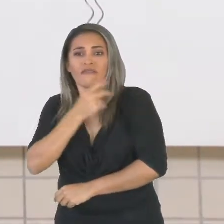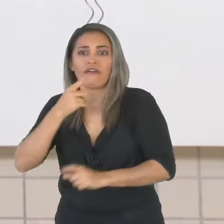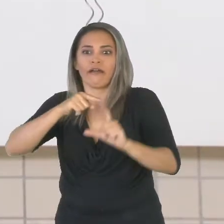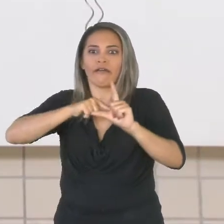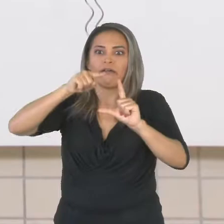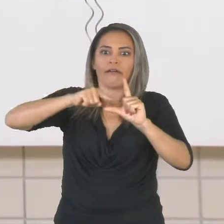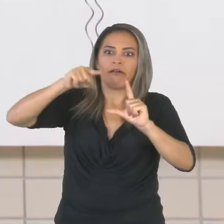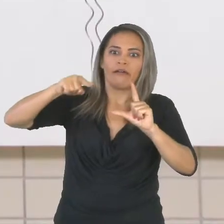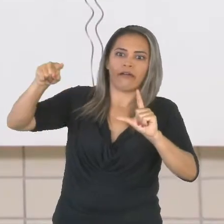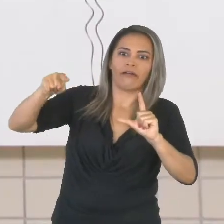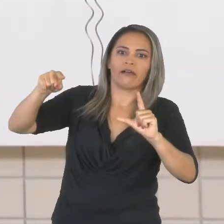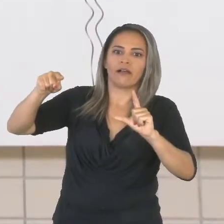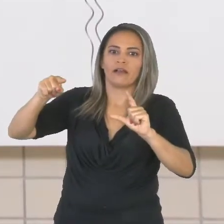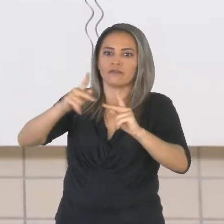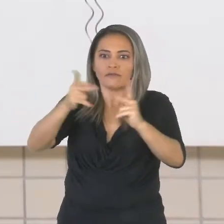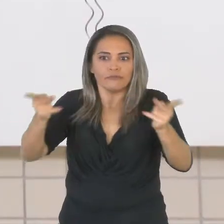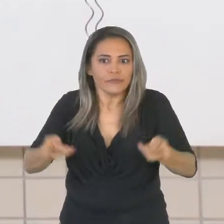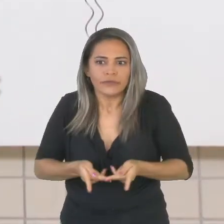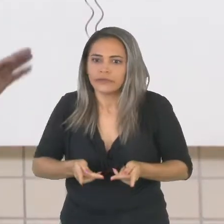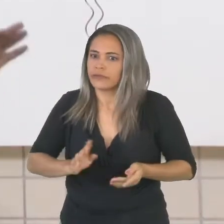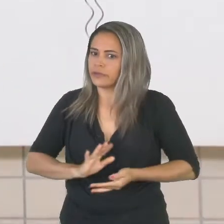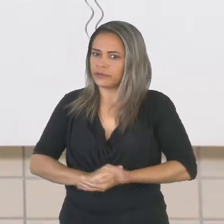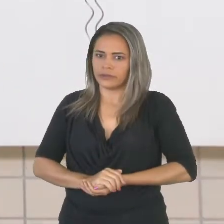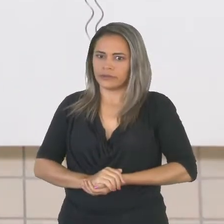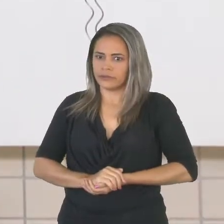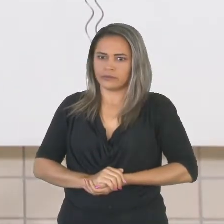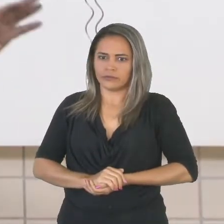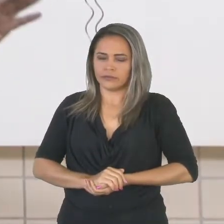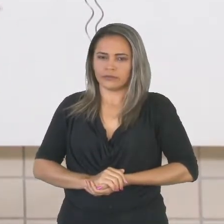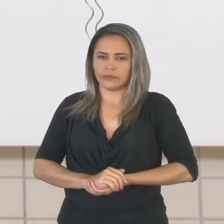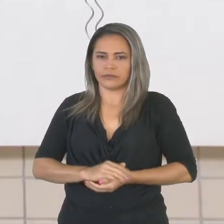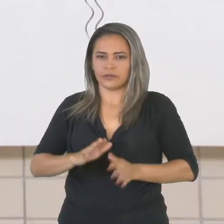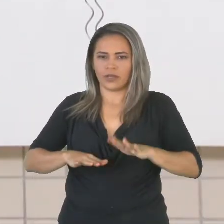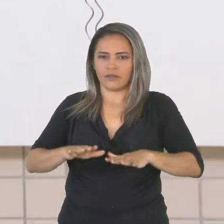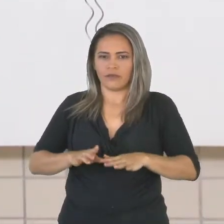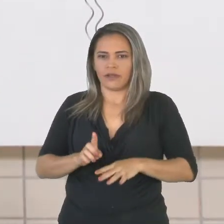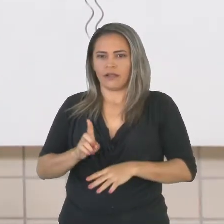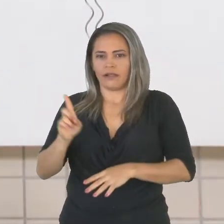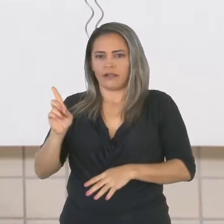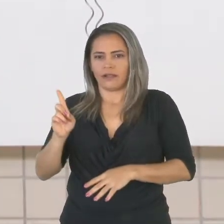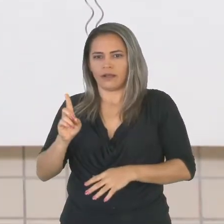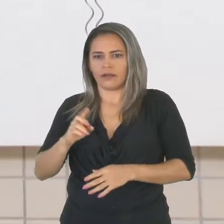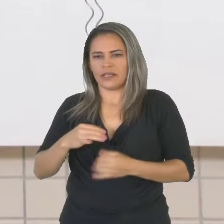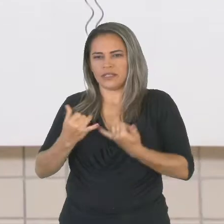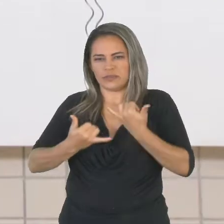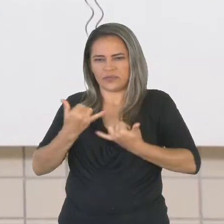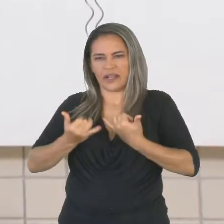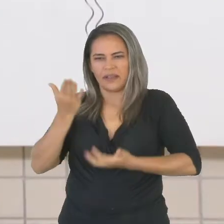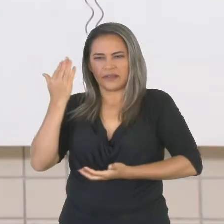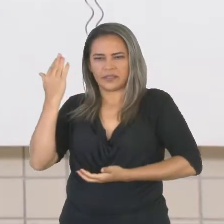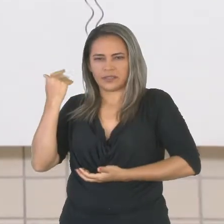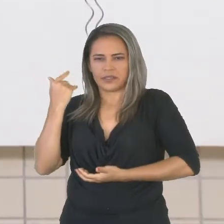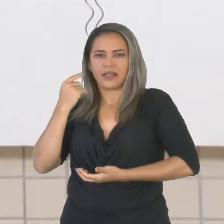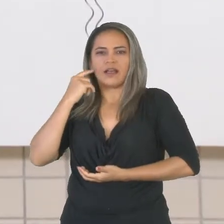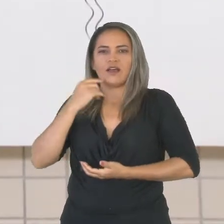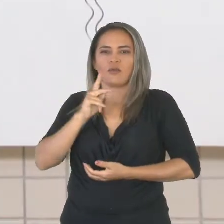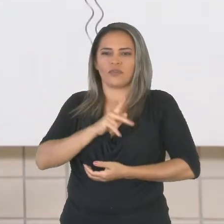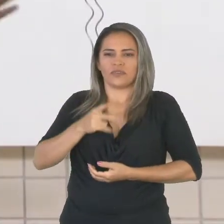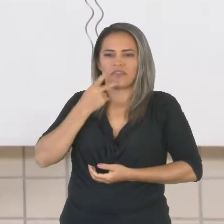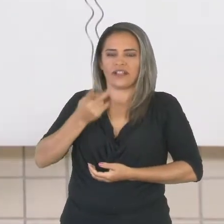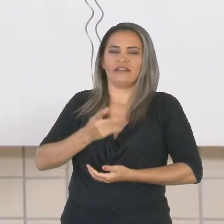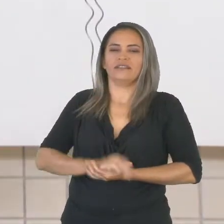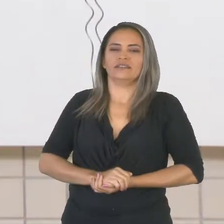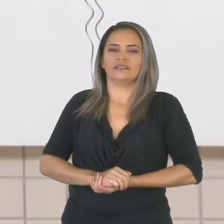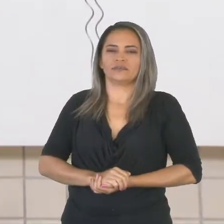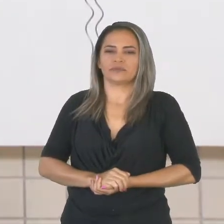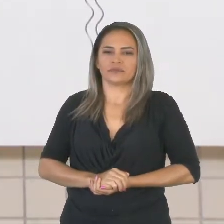setores de gráfico de pizza. Talvez lá na escolinha da tia Teté, como a gente brincava antigamente, eu ouvia muito meus professores falando isso,